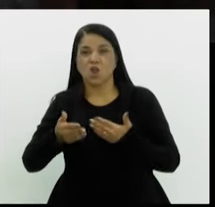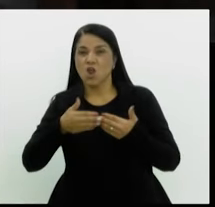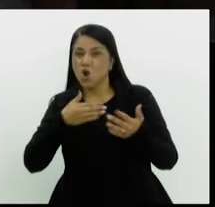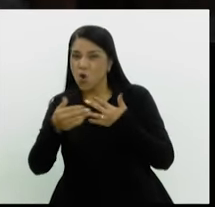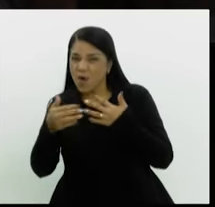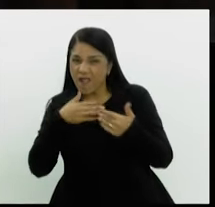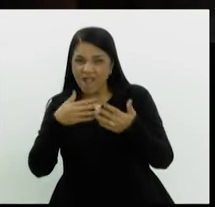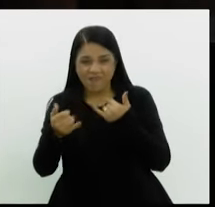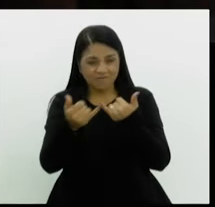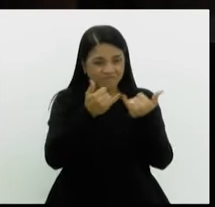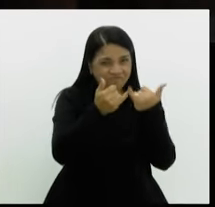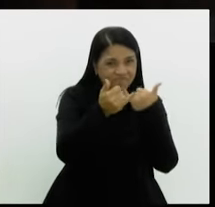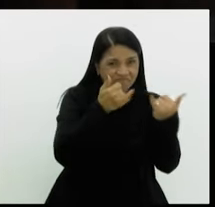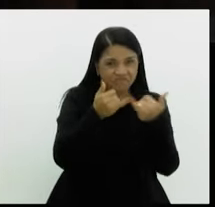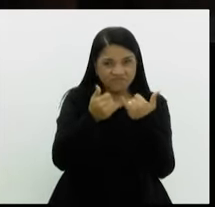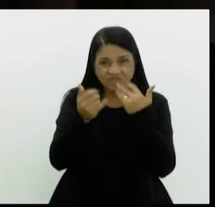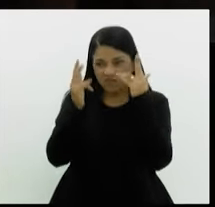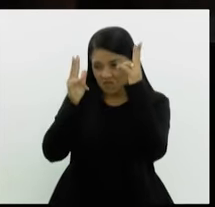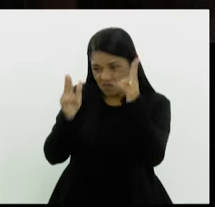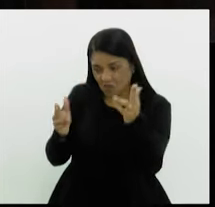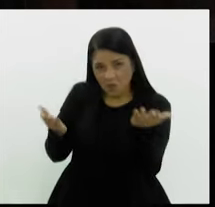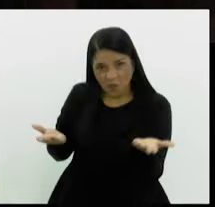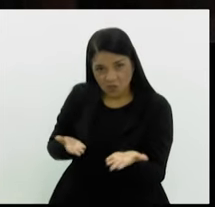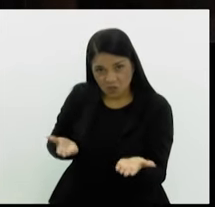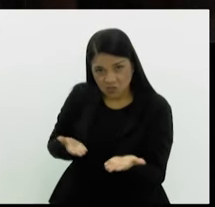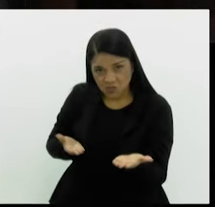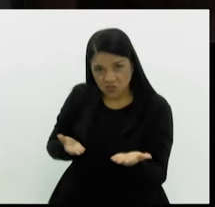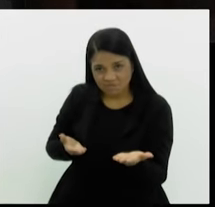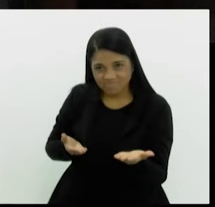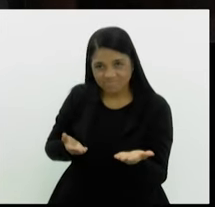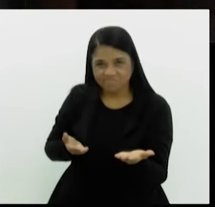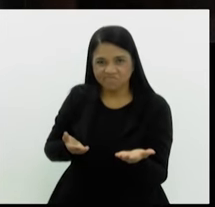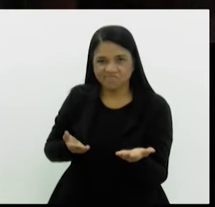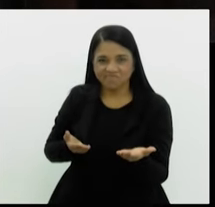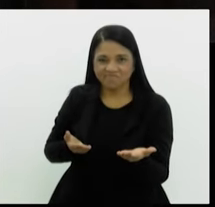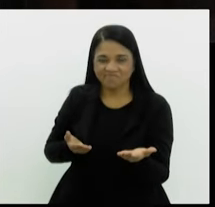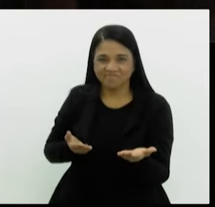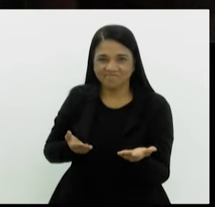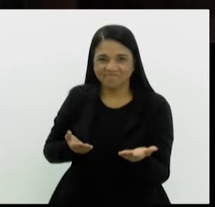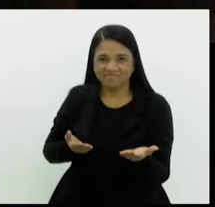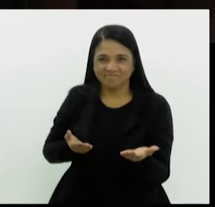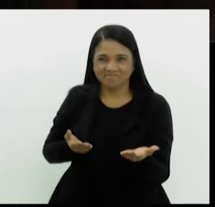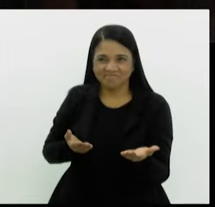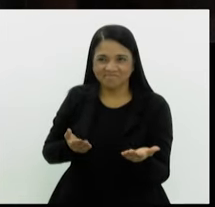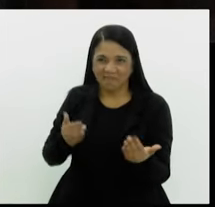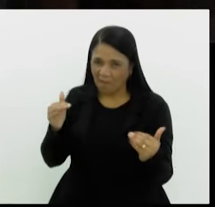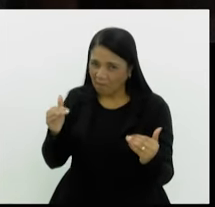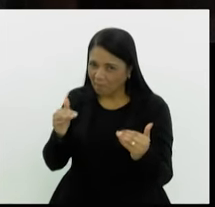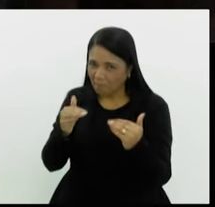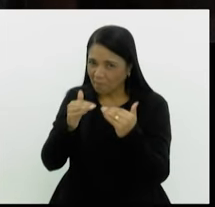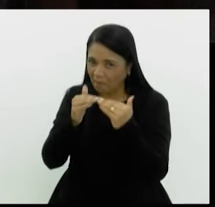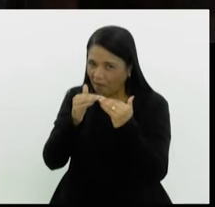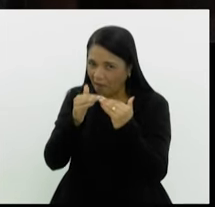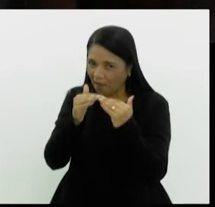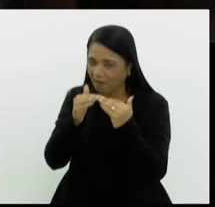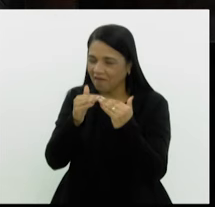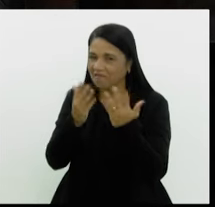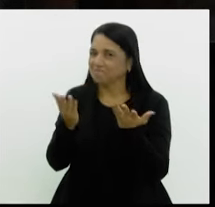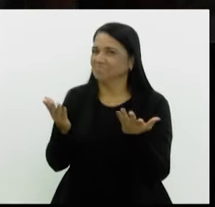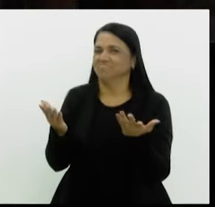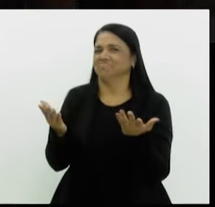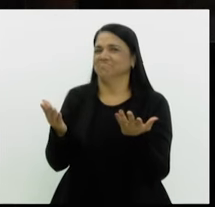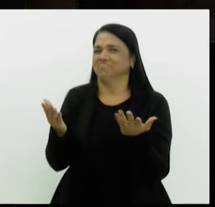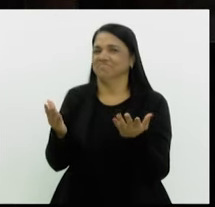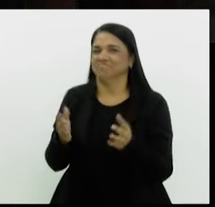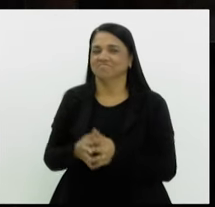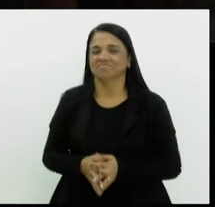semelhança com os dias de hoje do Brasil não é mera coincidência. Não é mera coincidência. Eu